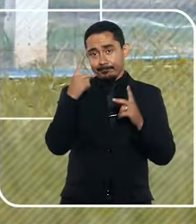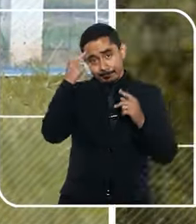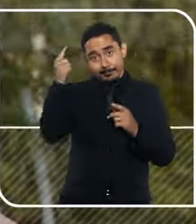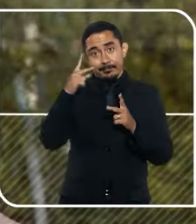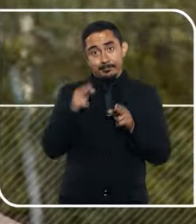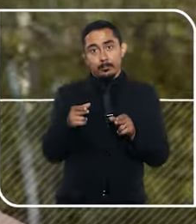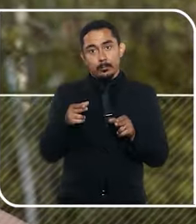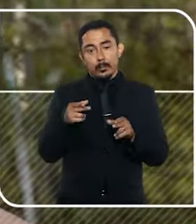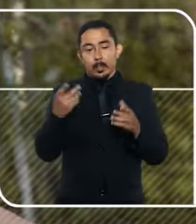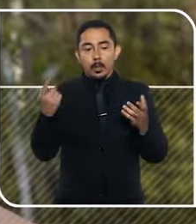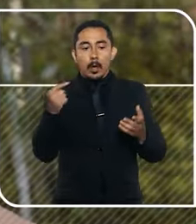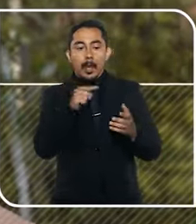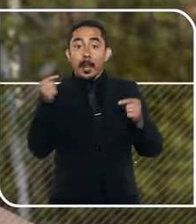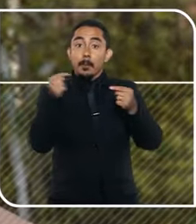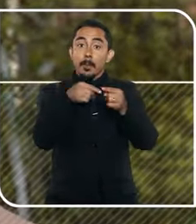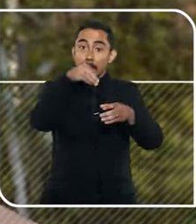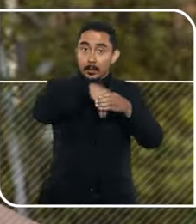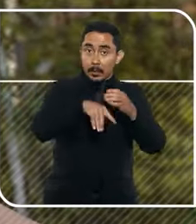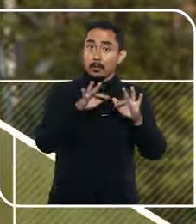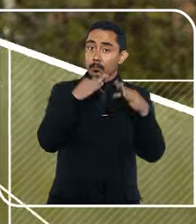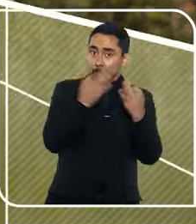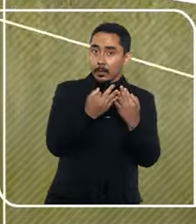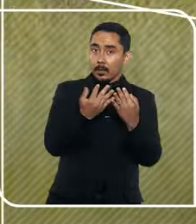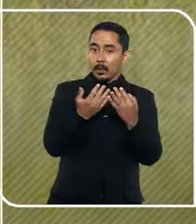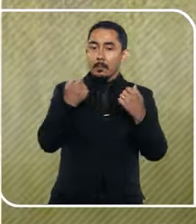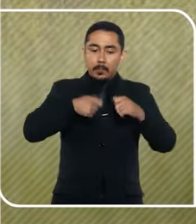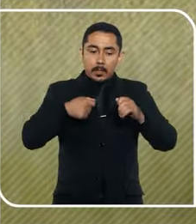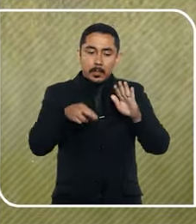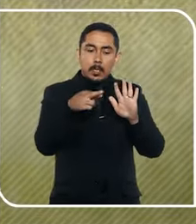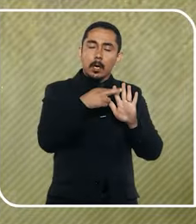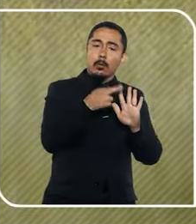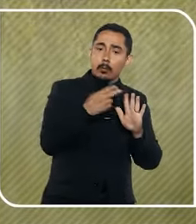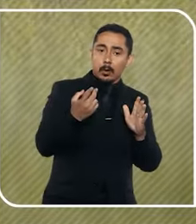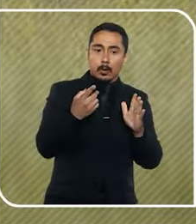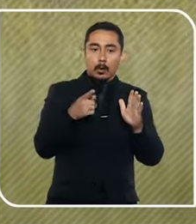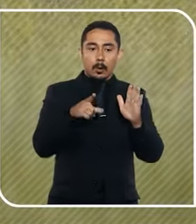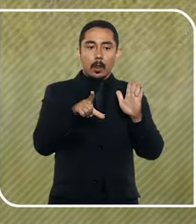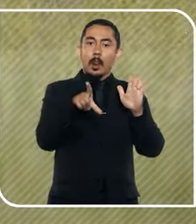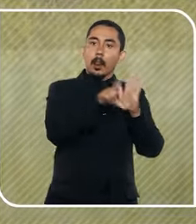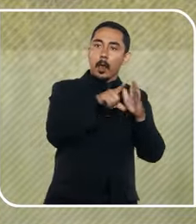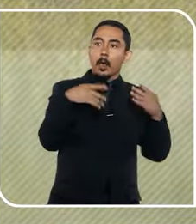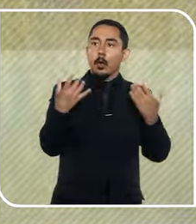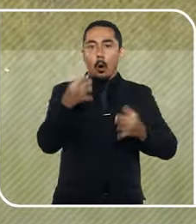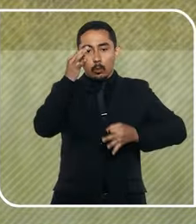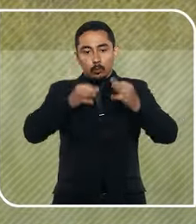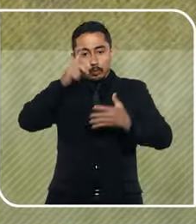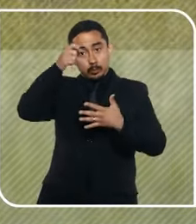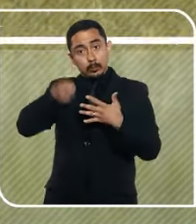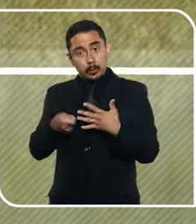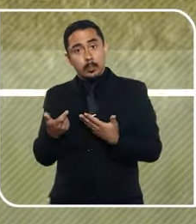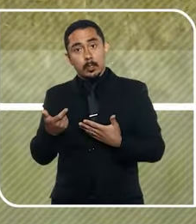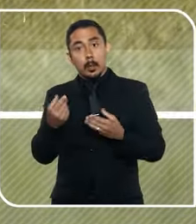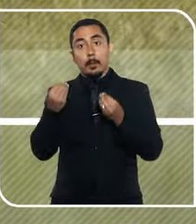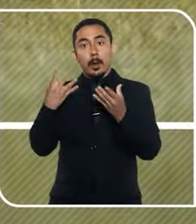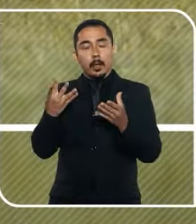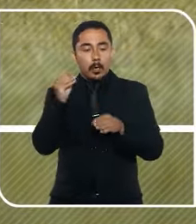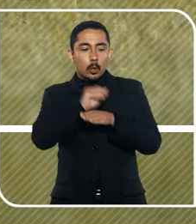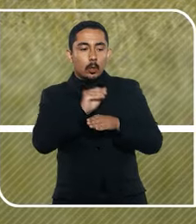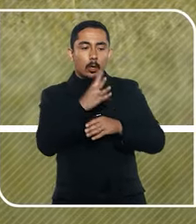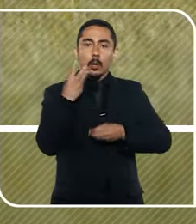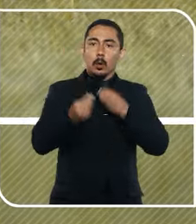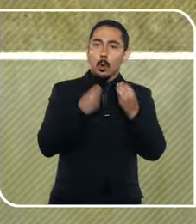ele precisa de uma regulação, seja por decisão judicial, seja por lei, para que fique regulamentado qual é o